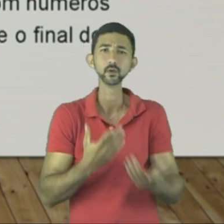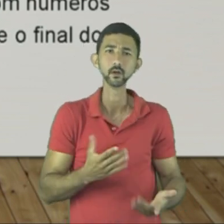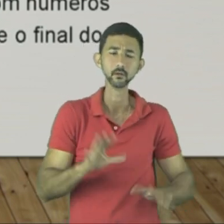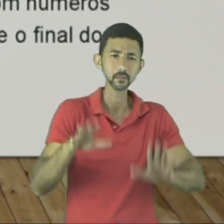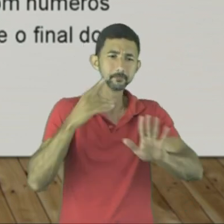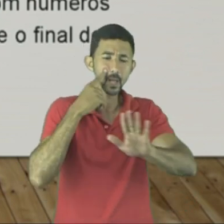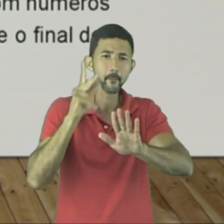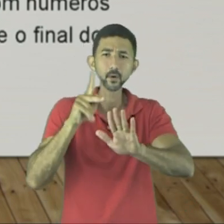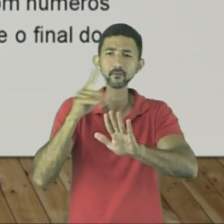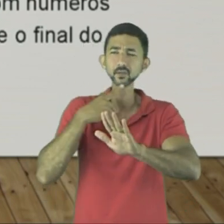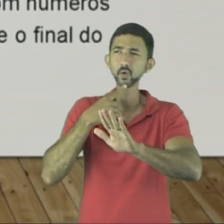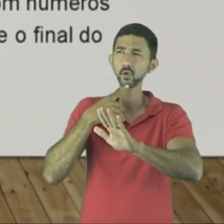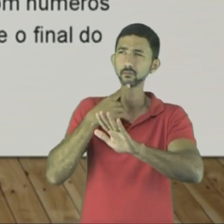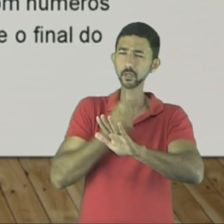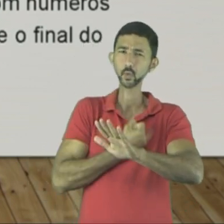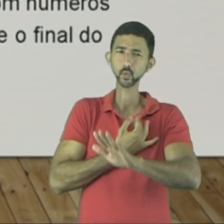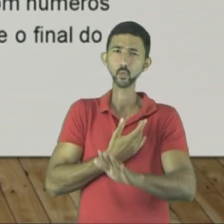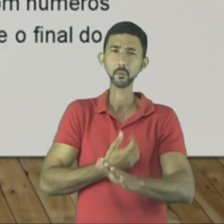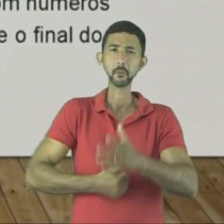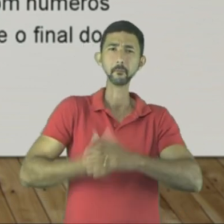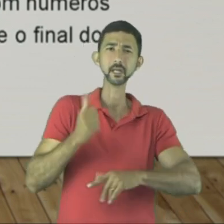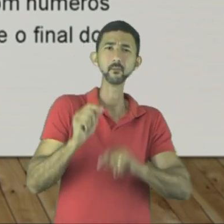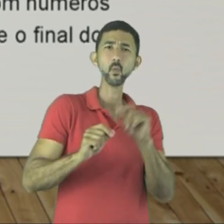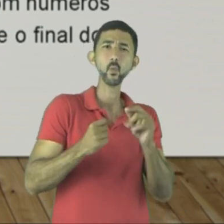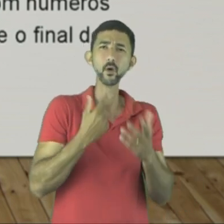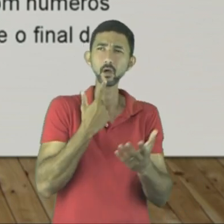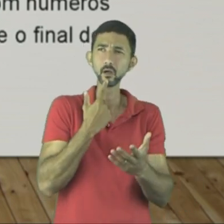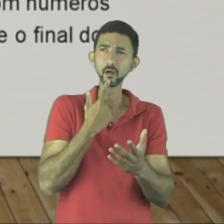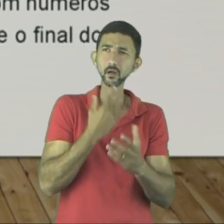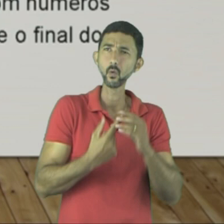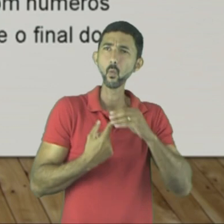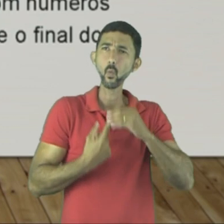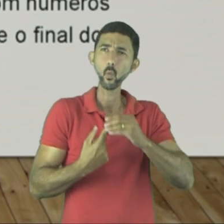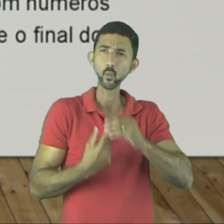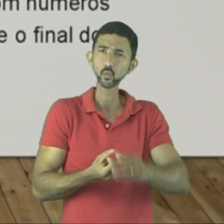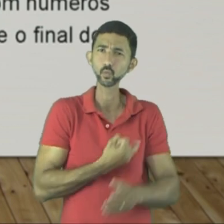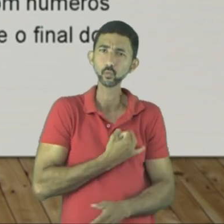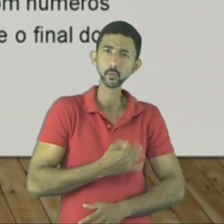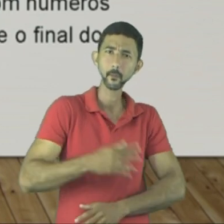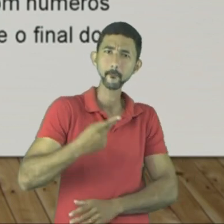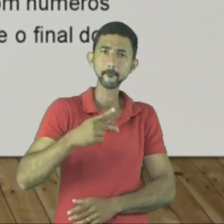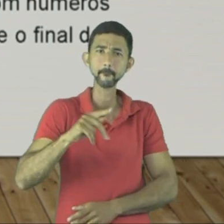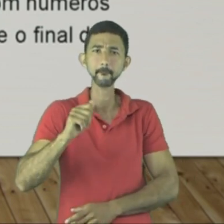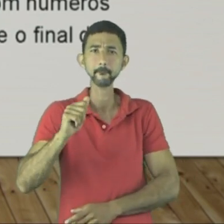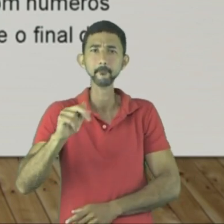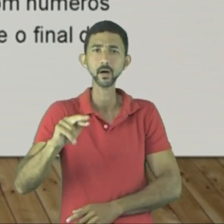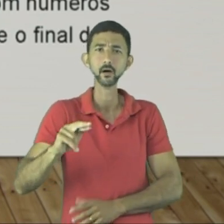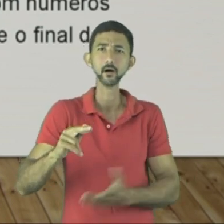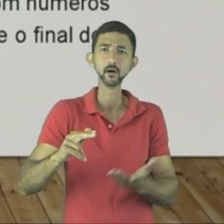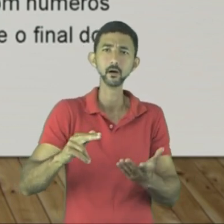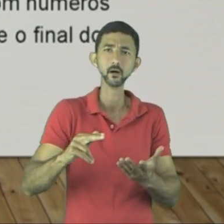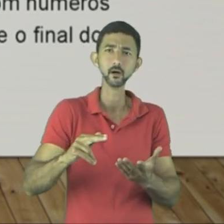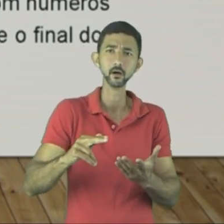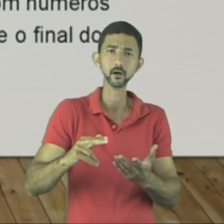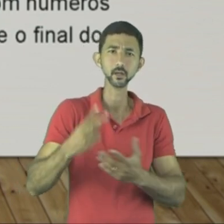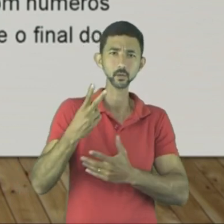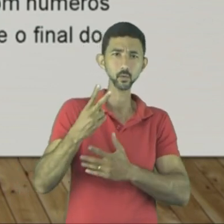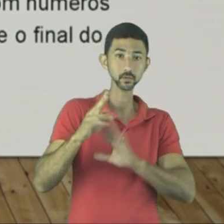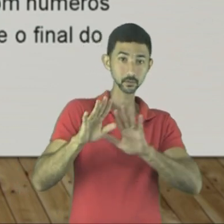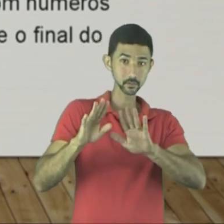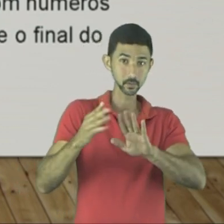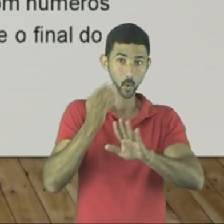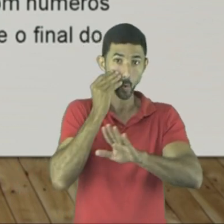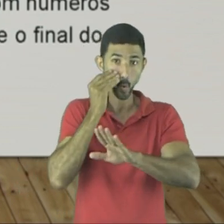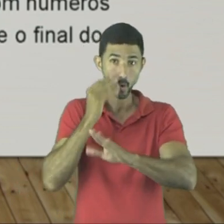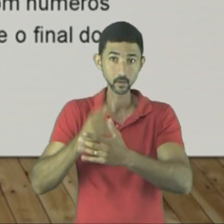que o número primo, o único número primo par é o 2. E esse aqui? Calma, vamos prestar atenção